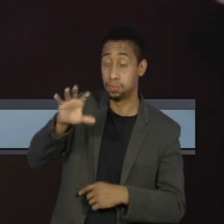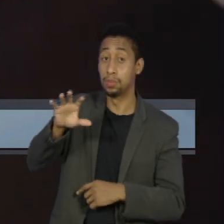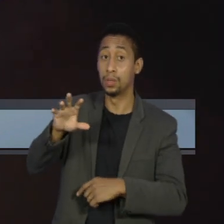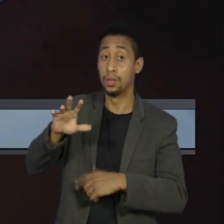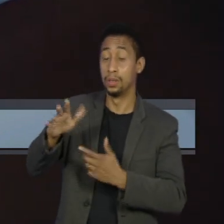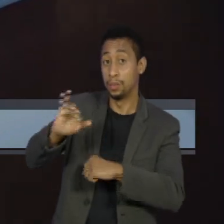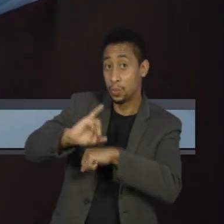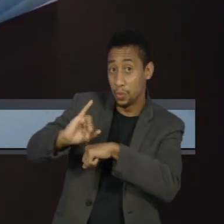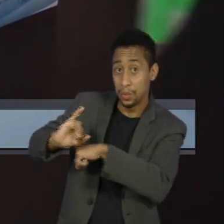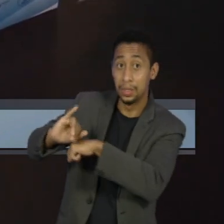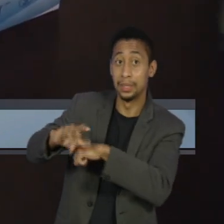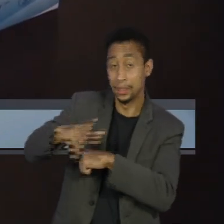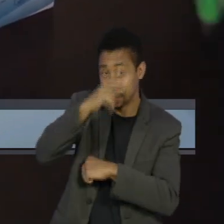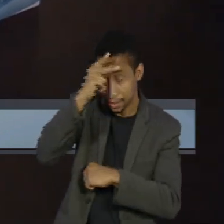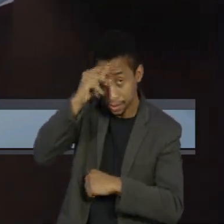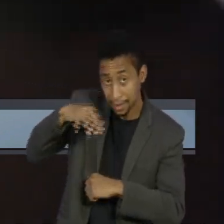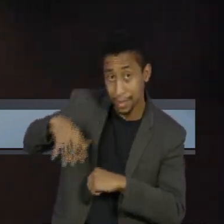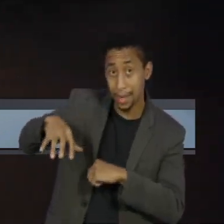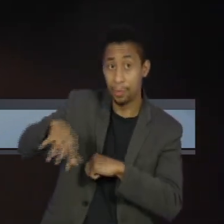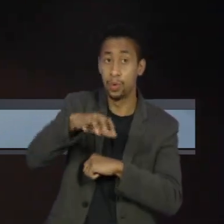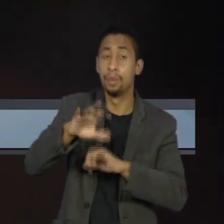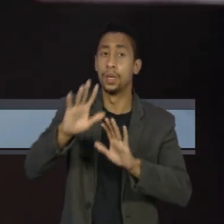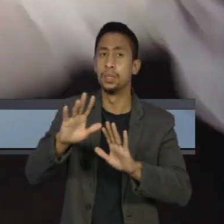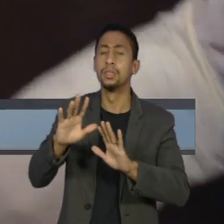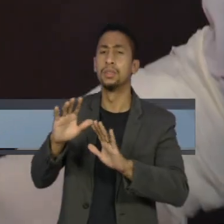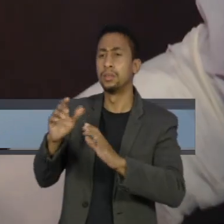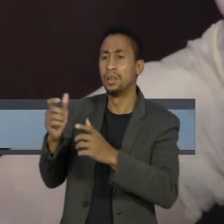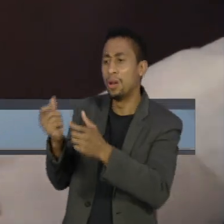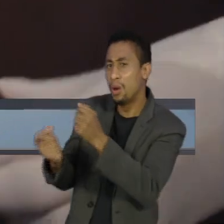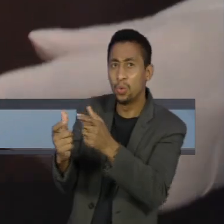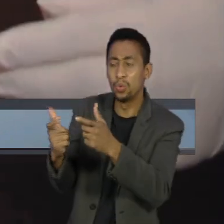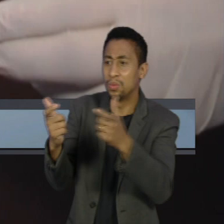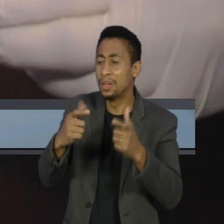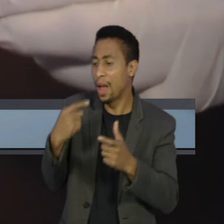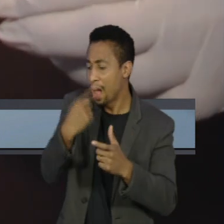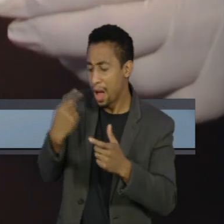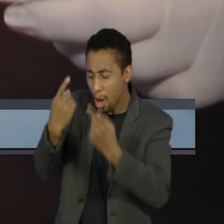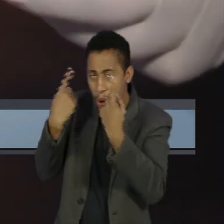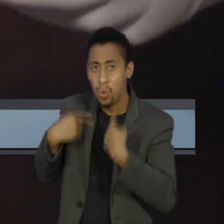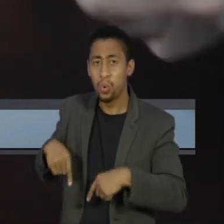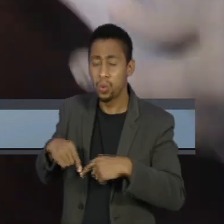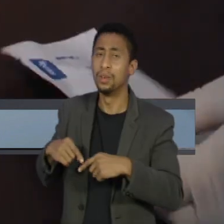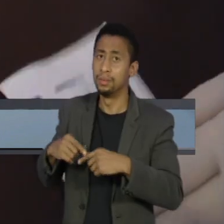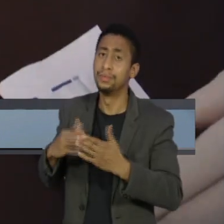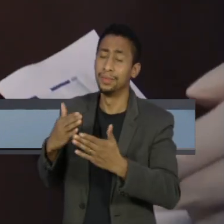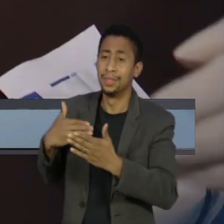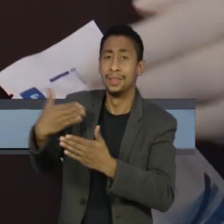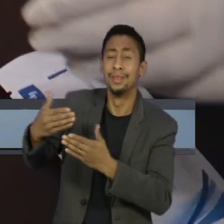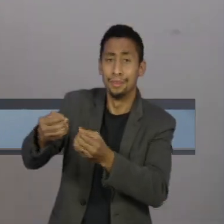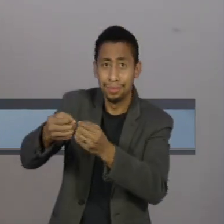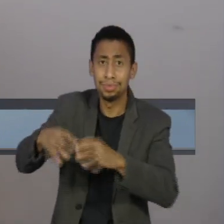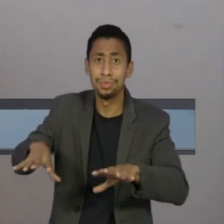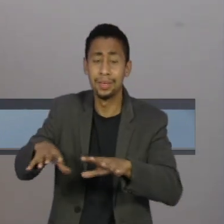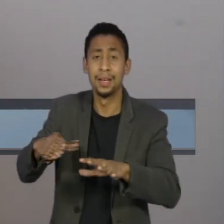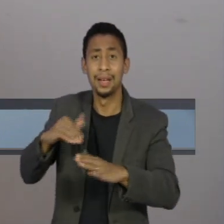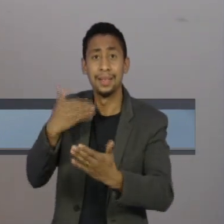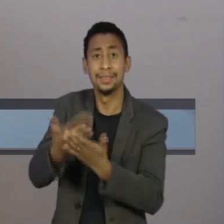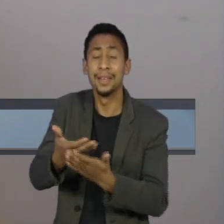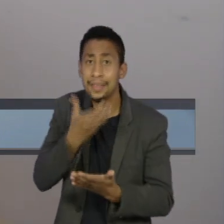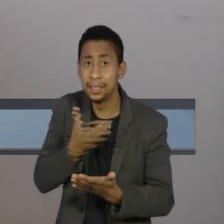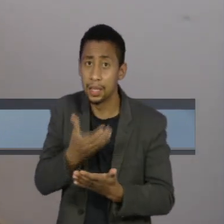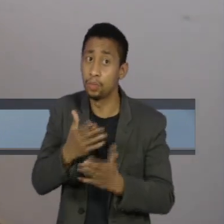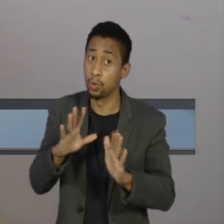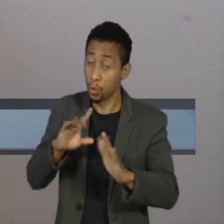ainda possui 13 mil unidades que perdem a validade em dezembro. A capacidade é de realizar até